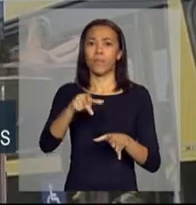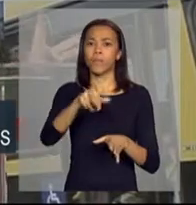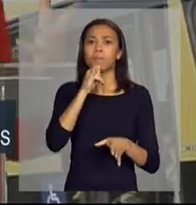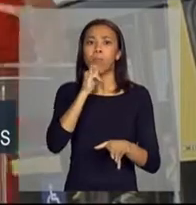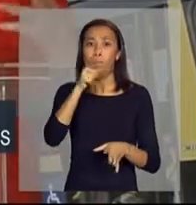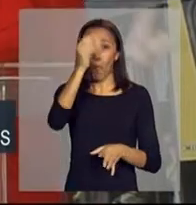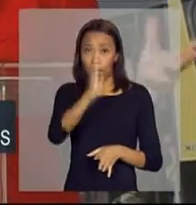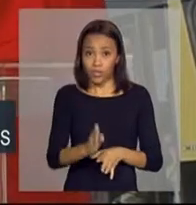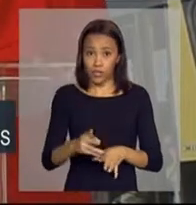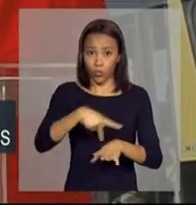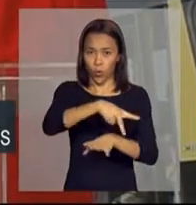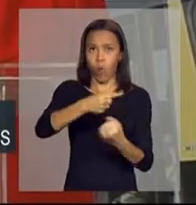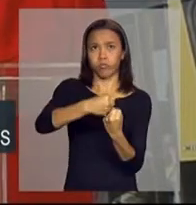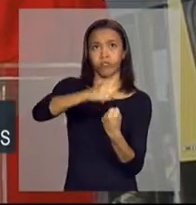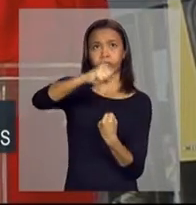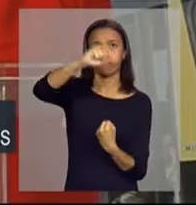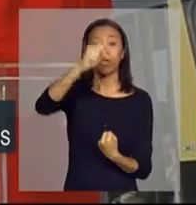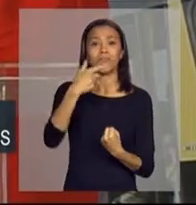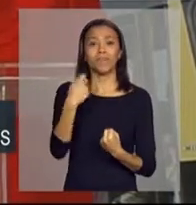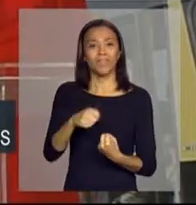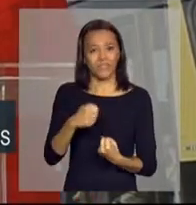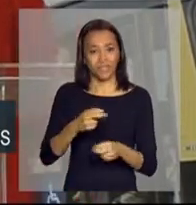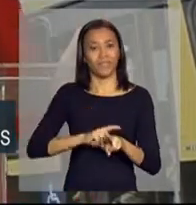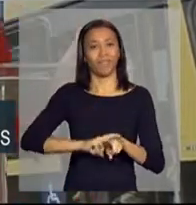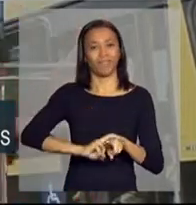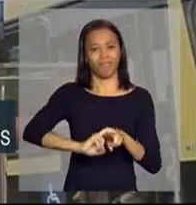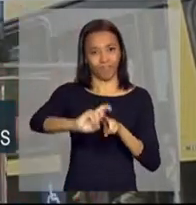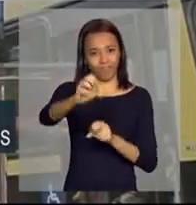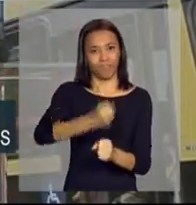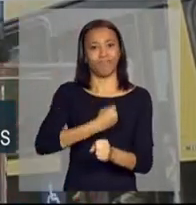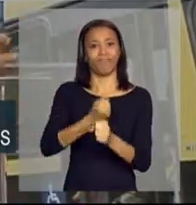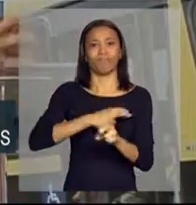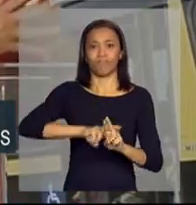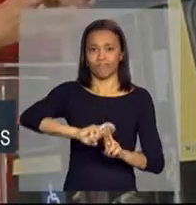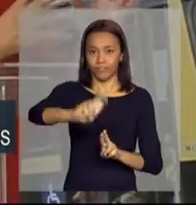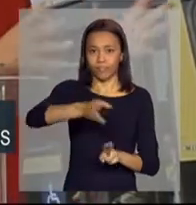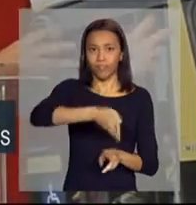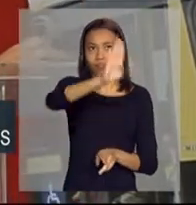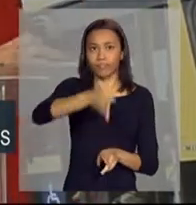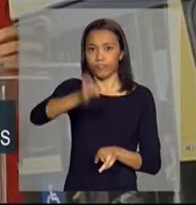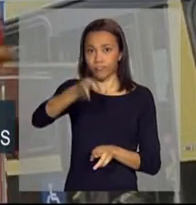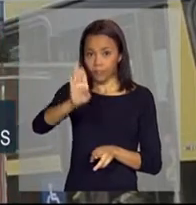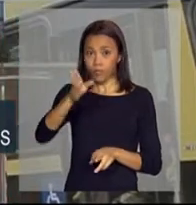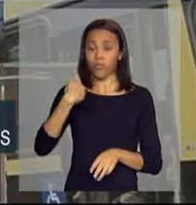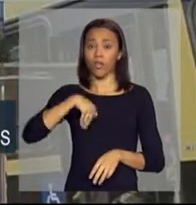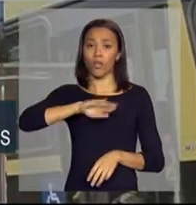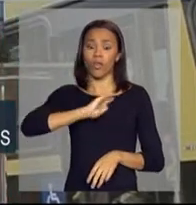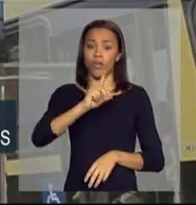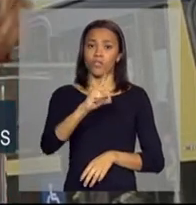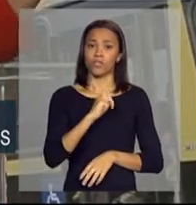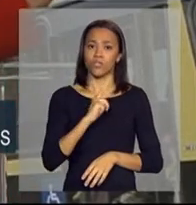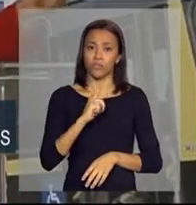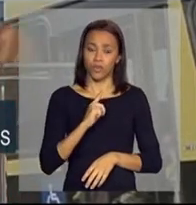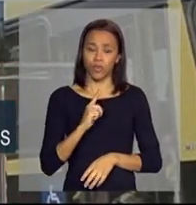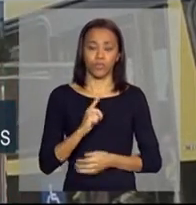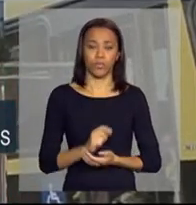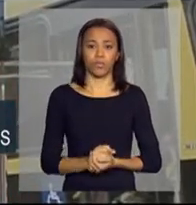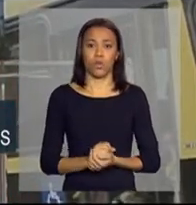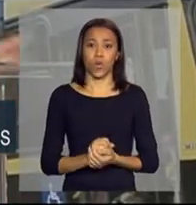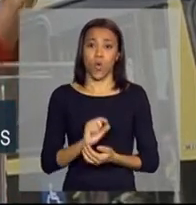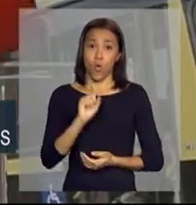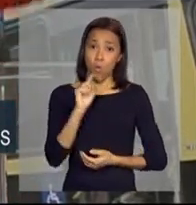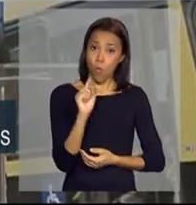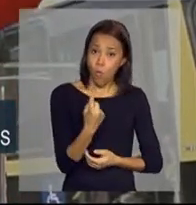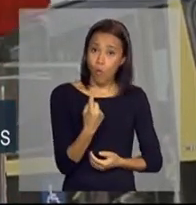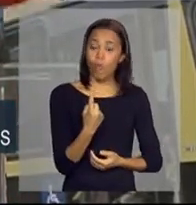nosso, que precisa de ferrovia. Nós tivemos uma iniciativa